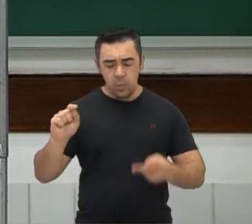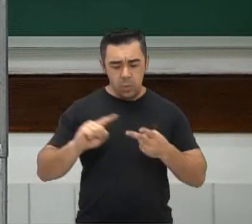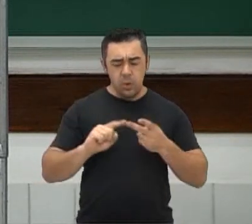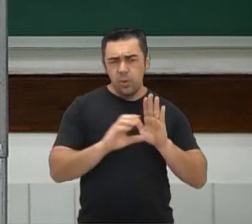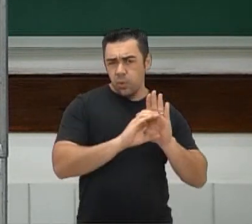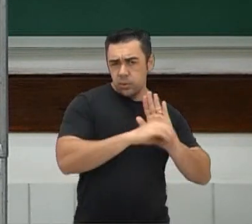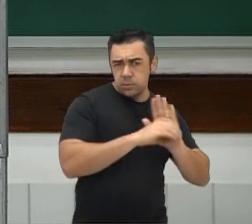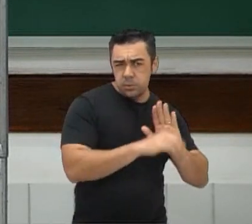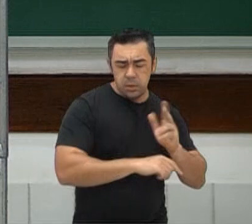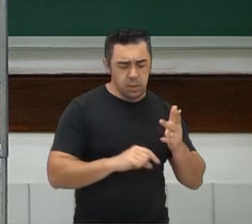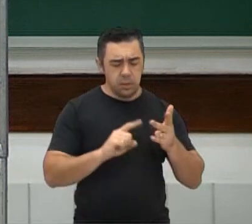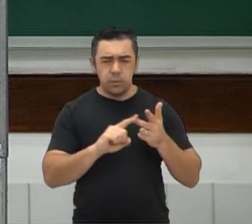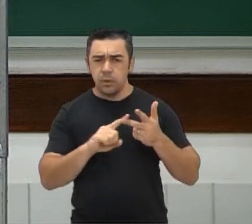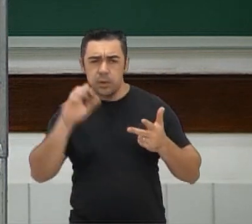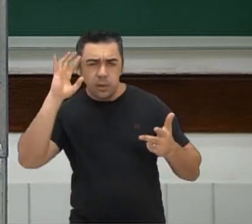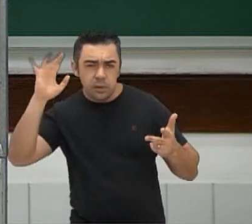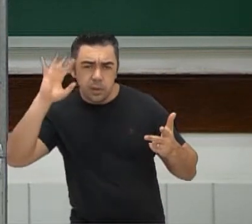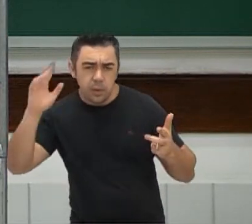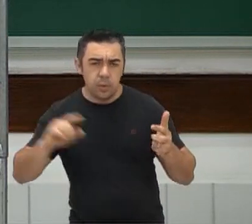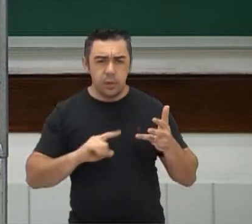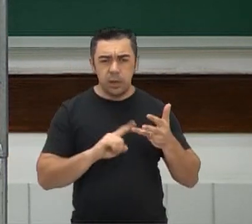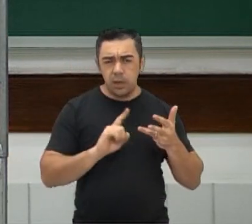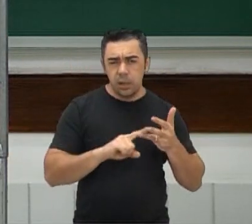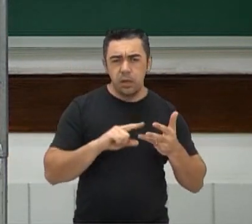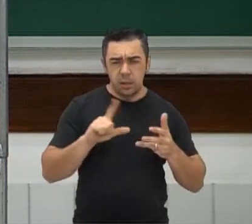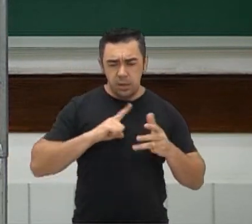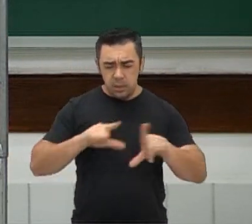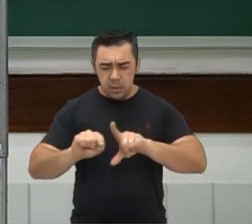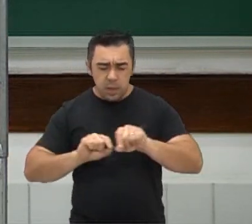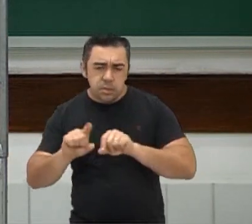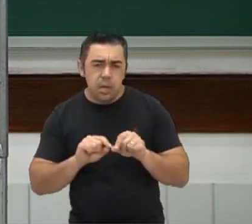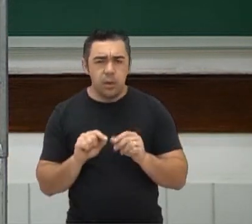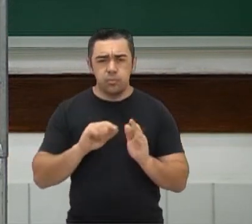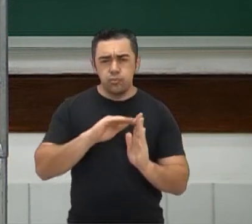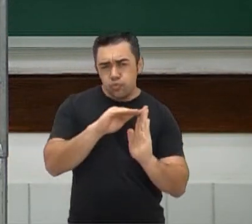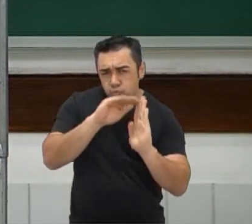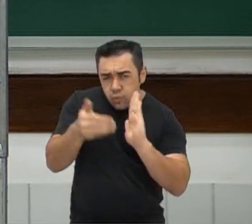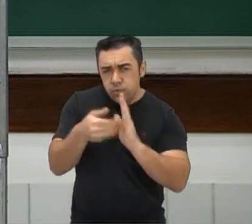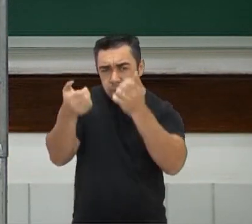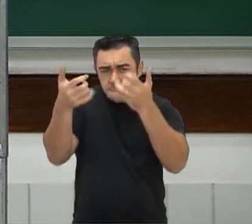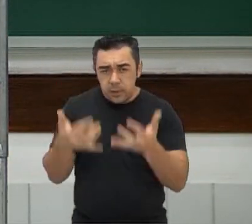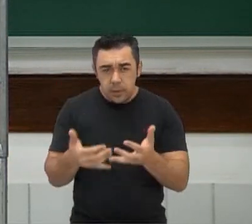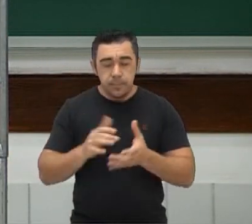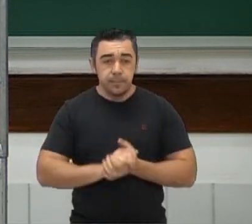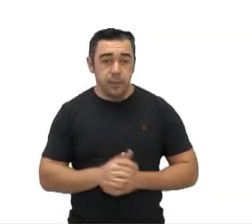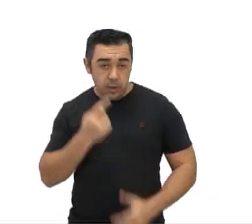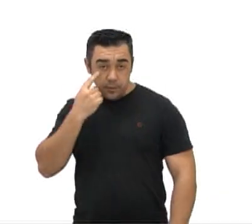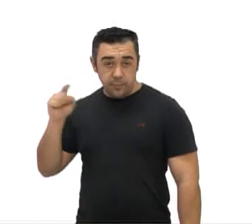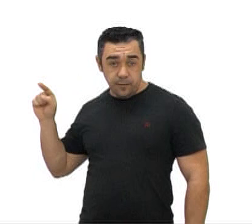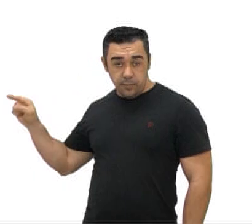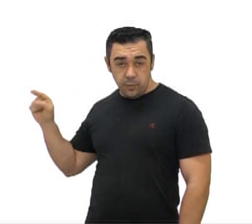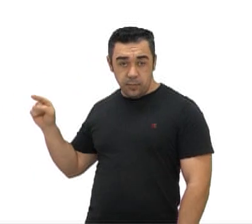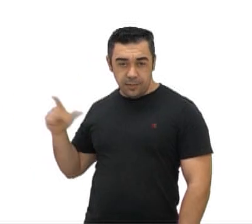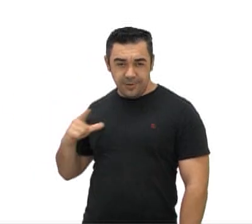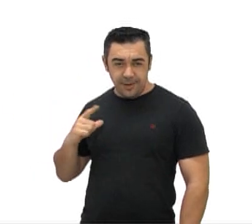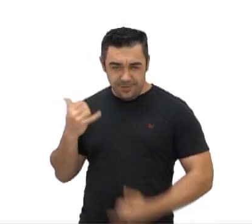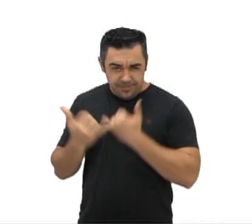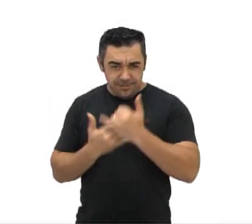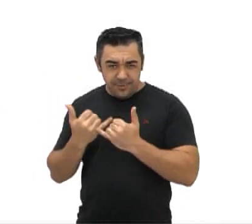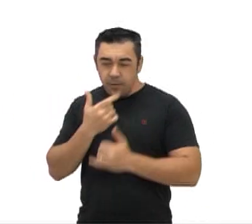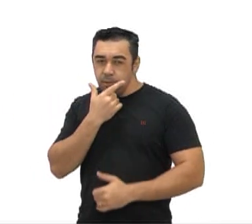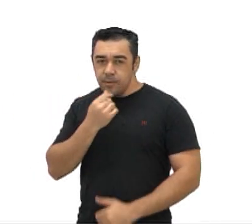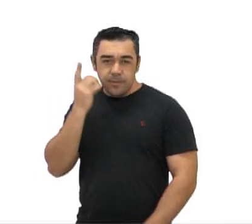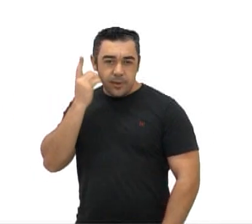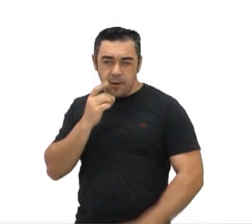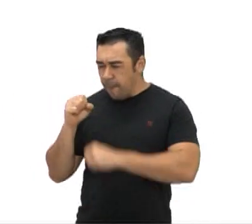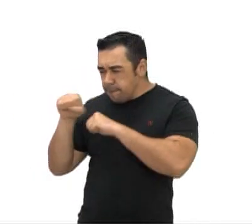teorias, sobre a especiação, sobre tudo que a gente falou de evolução ao longo desse trimestre. Ali já tem até um GIF mostrando Darwin